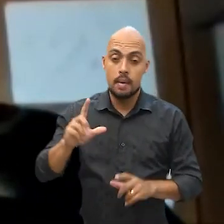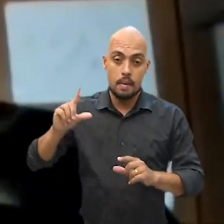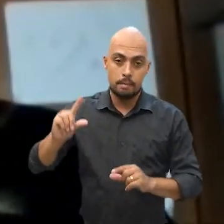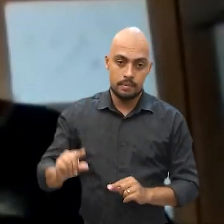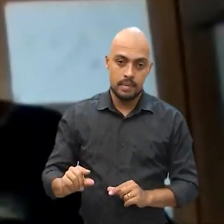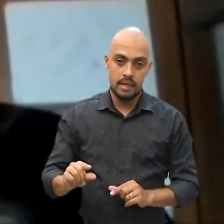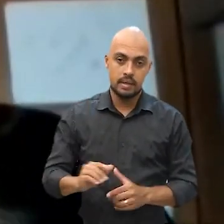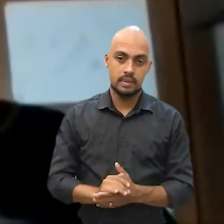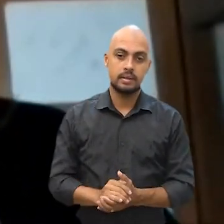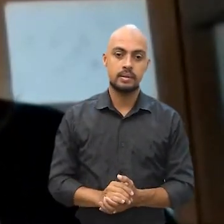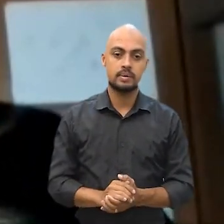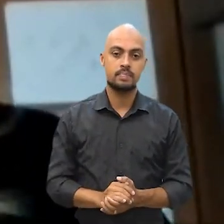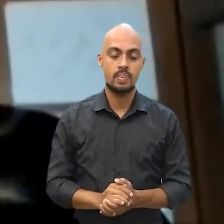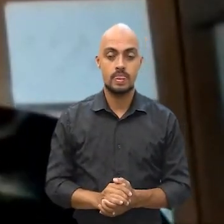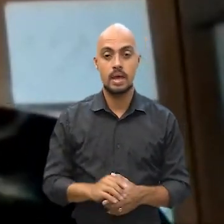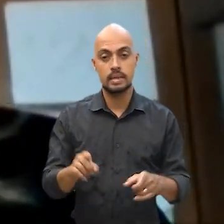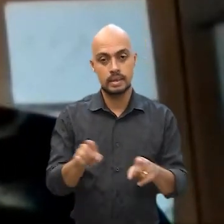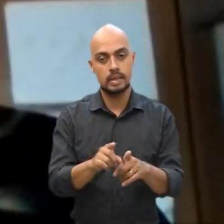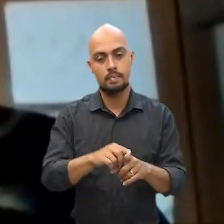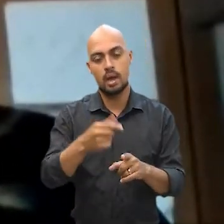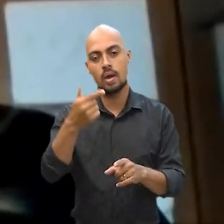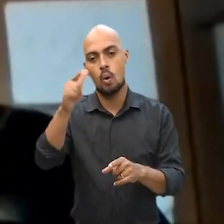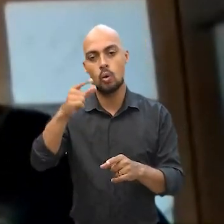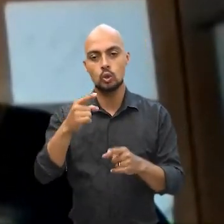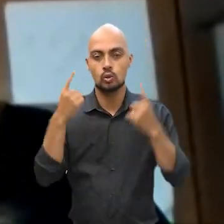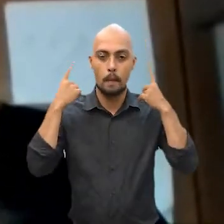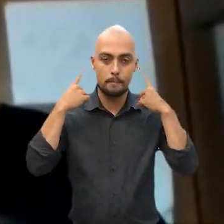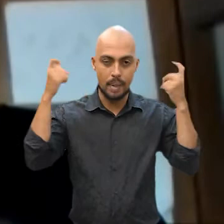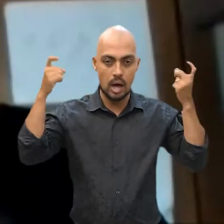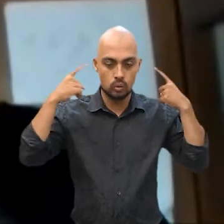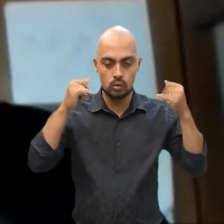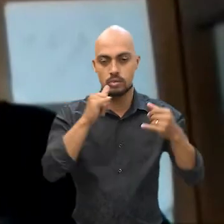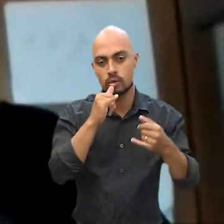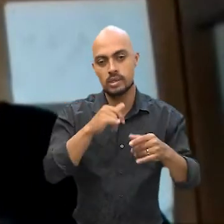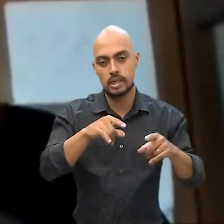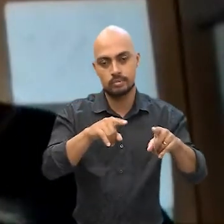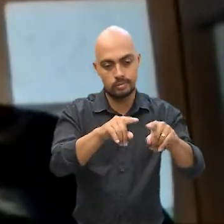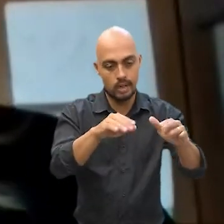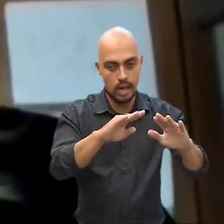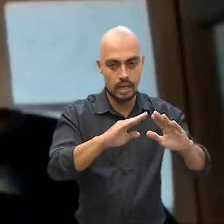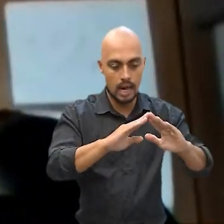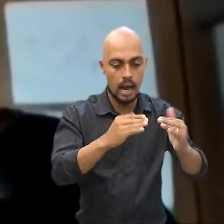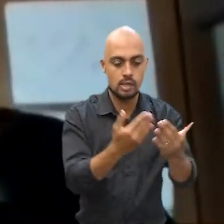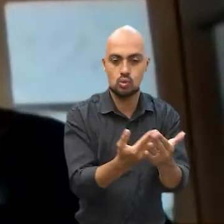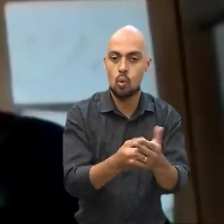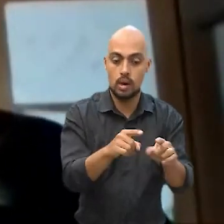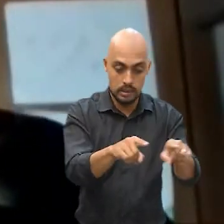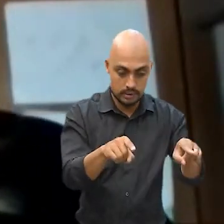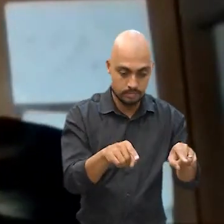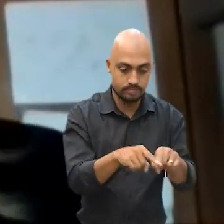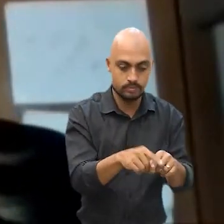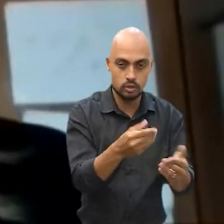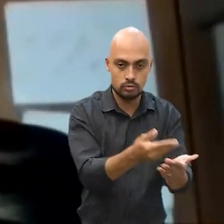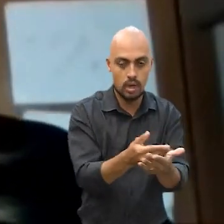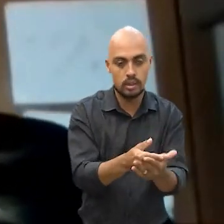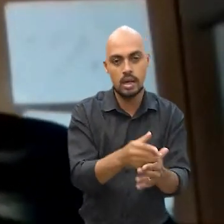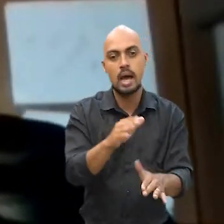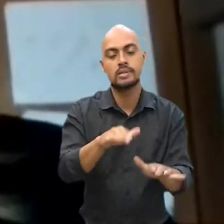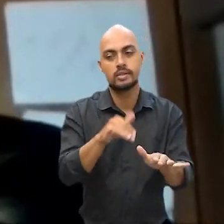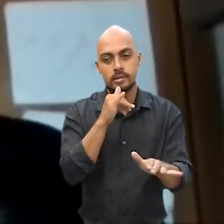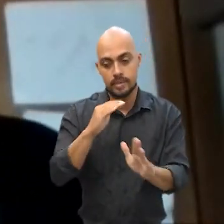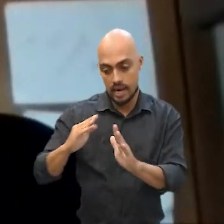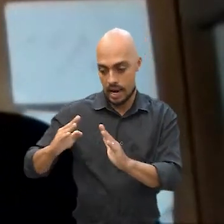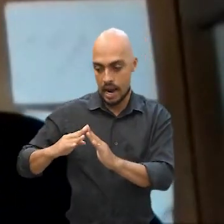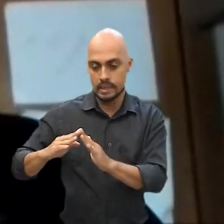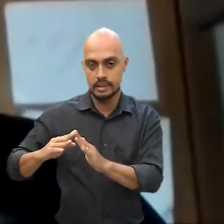Tem ruídos externos que também às vezes atrapalham, dentro da sala de aula atrapalha, mas você está aqui dentro de casa, tem o soprador do vizinho, você